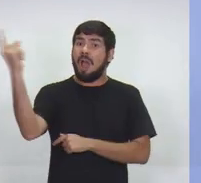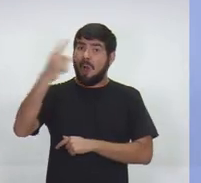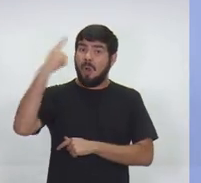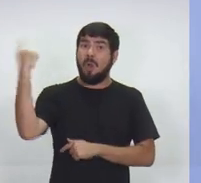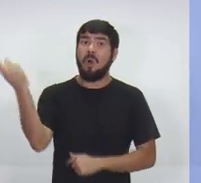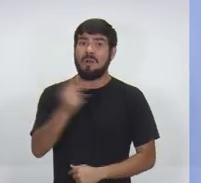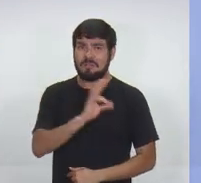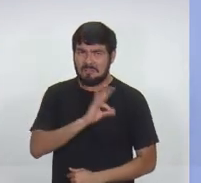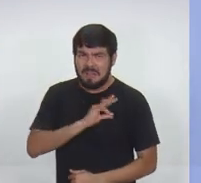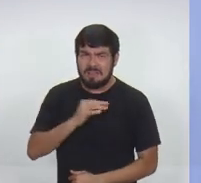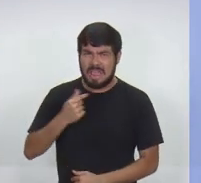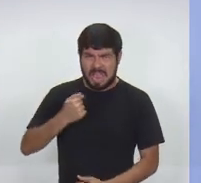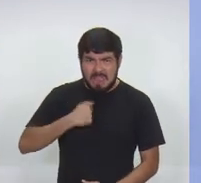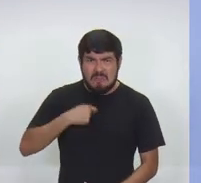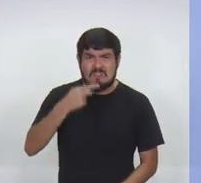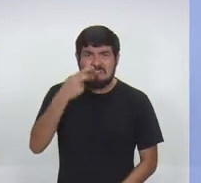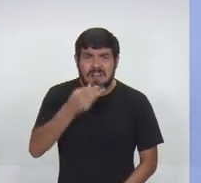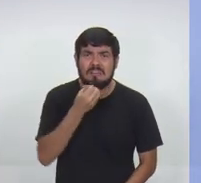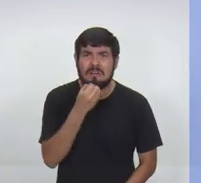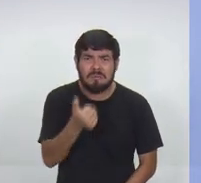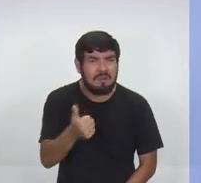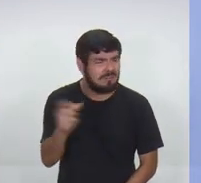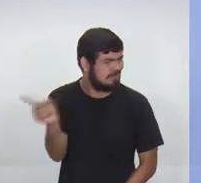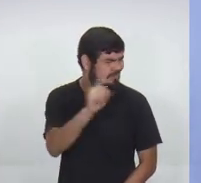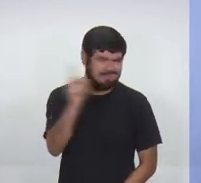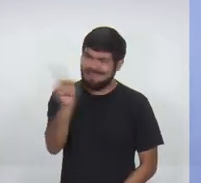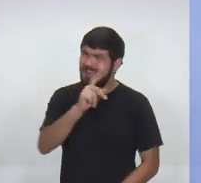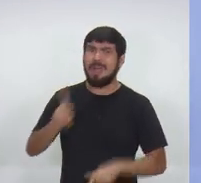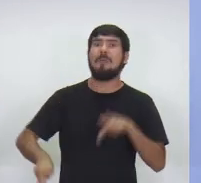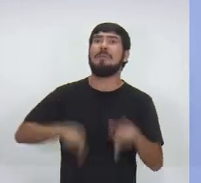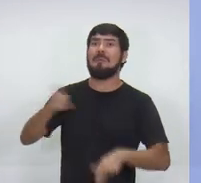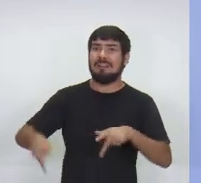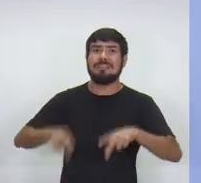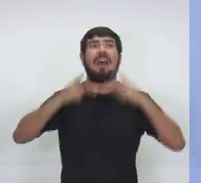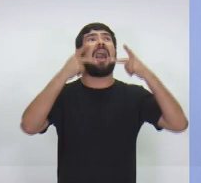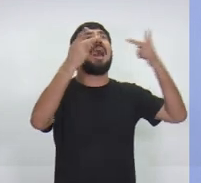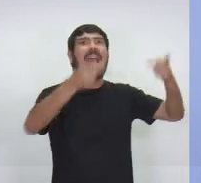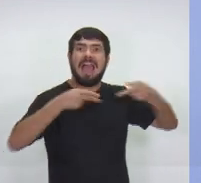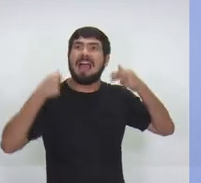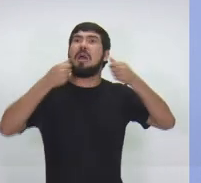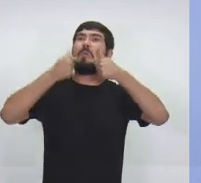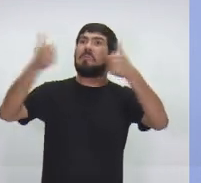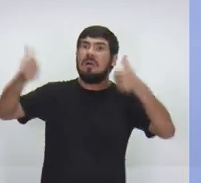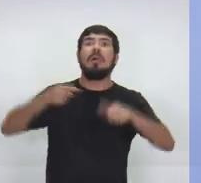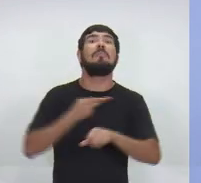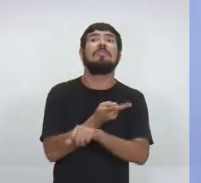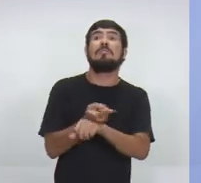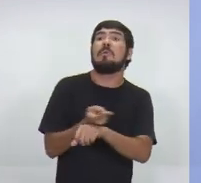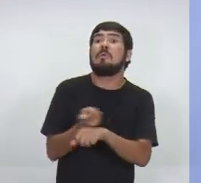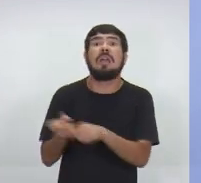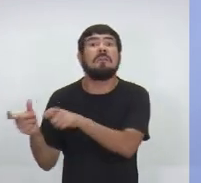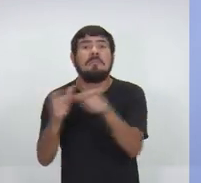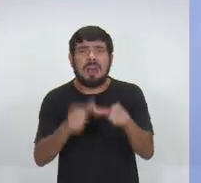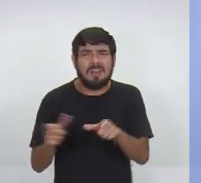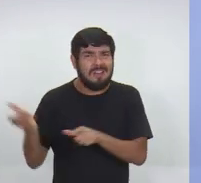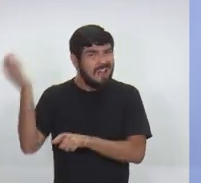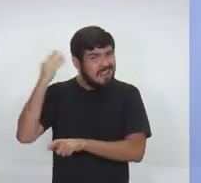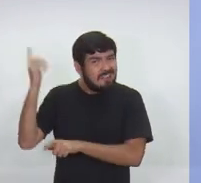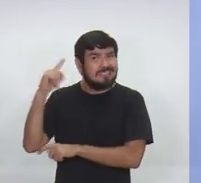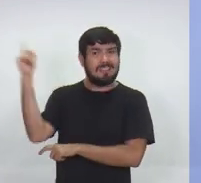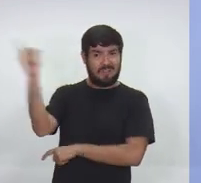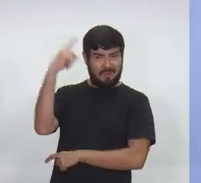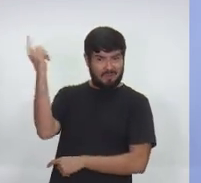que foi um bom programa que lhes a população se você procurar em qualquer bairro de manaus as pessoas sabem muito bem que quando o rombo